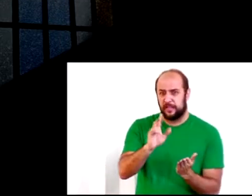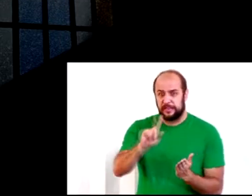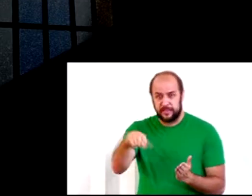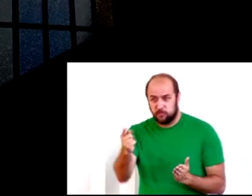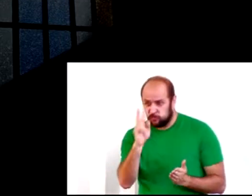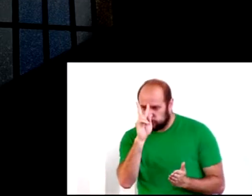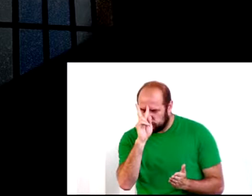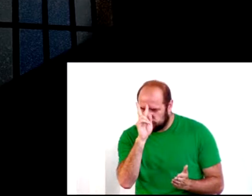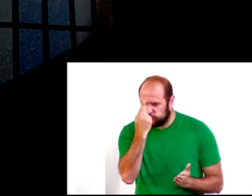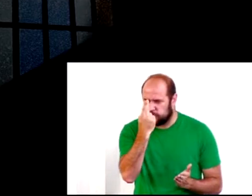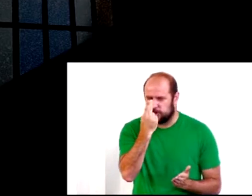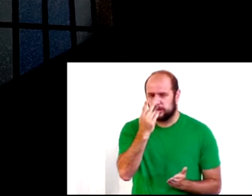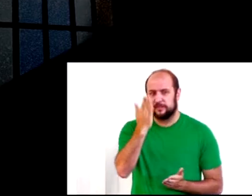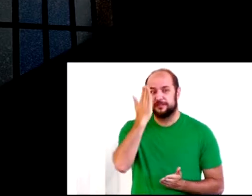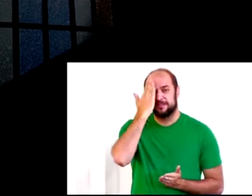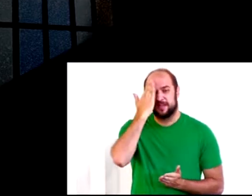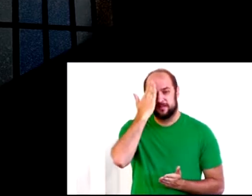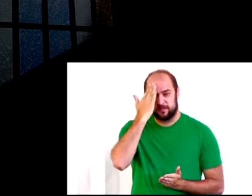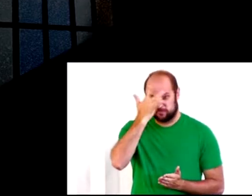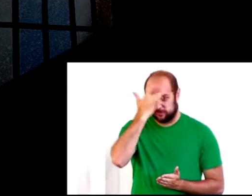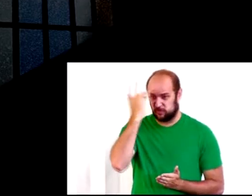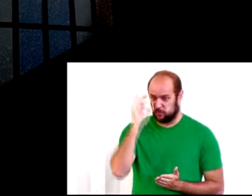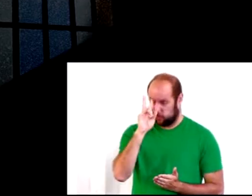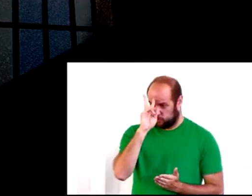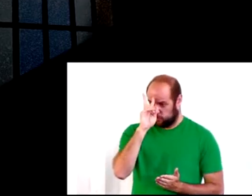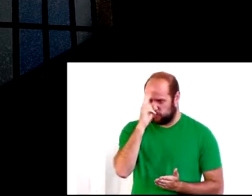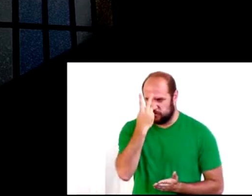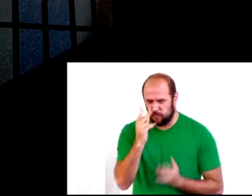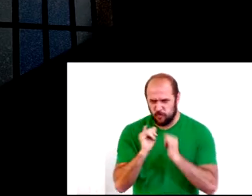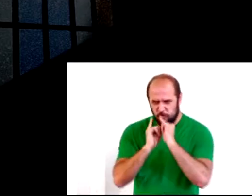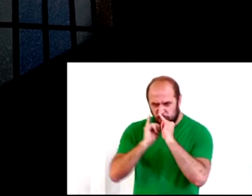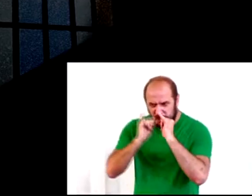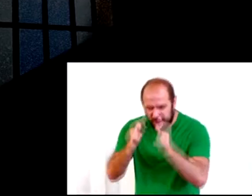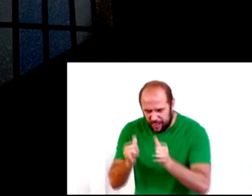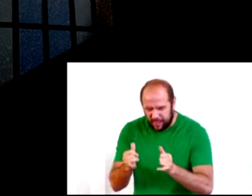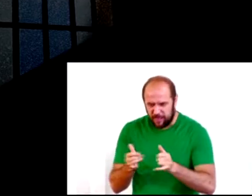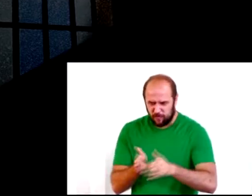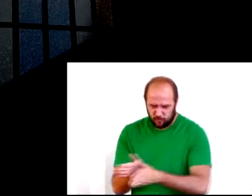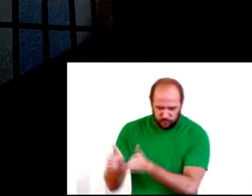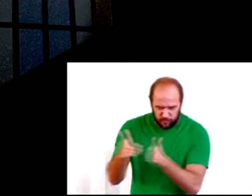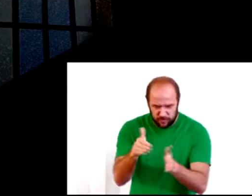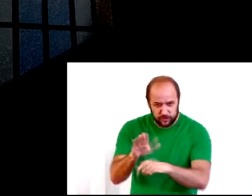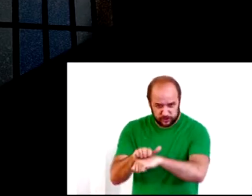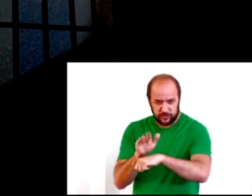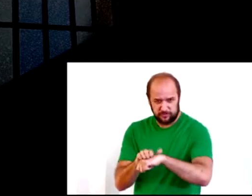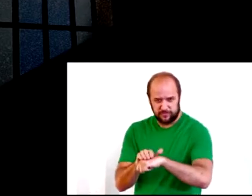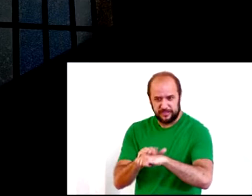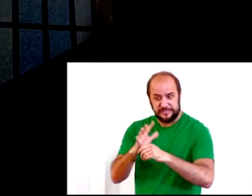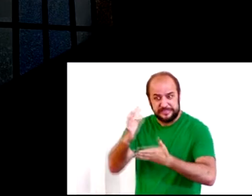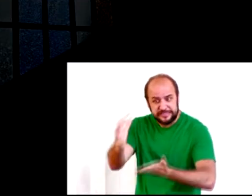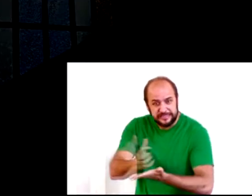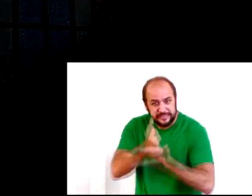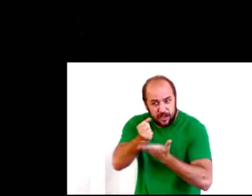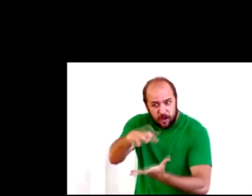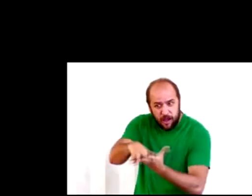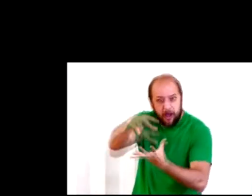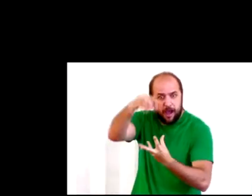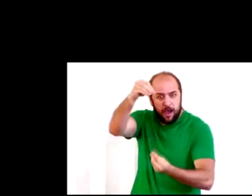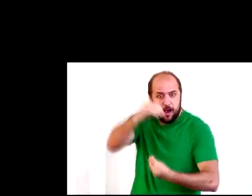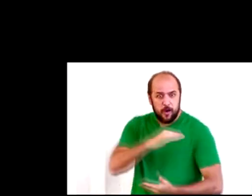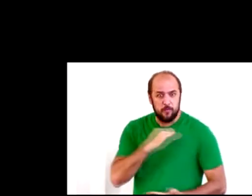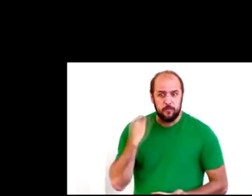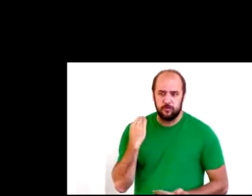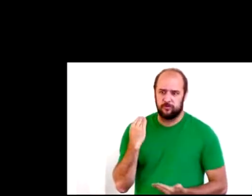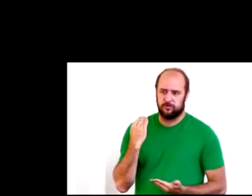converter, sabei que aquele que converte o pecador do seu caminho errado, salvará da morte a alma dele